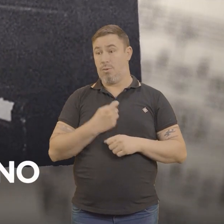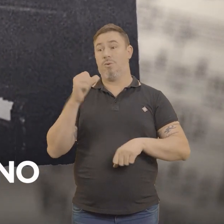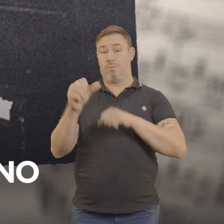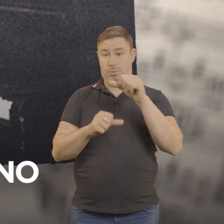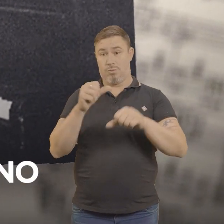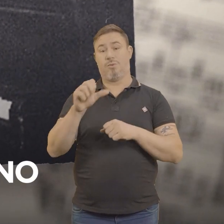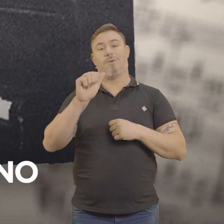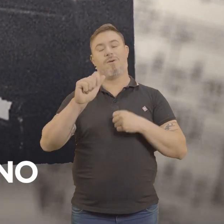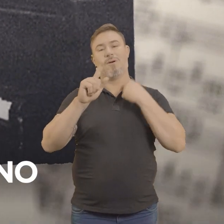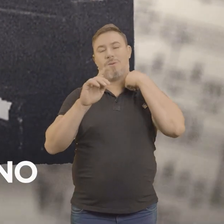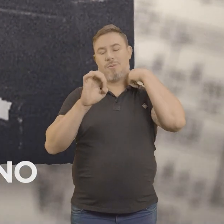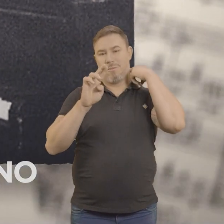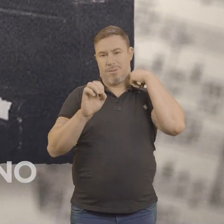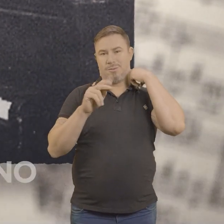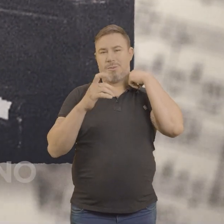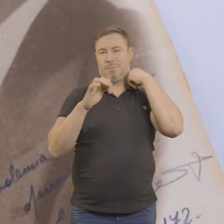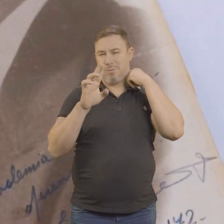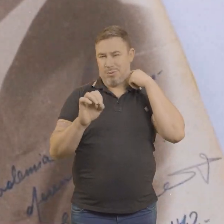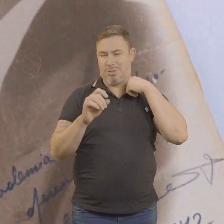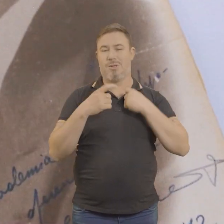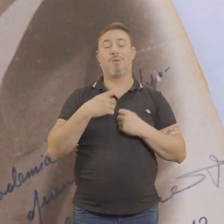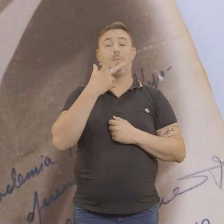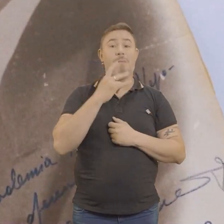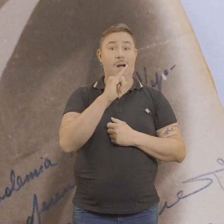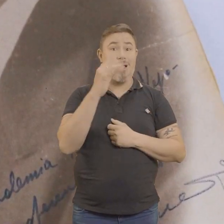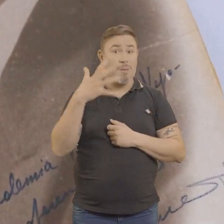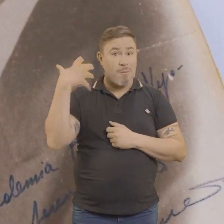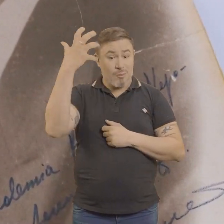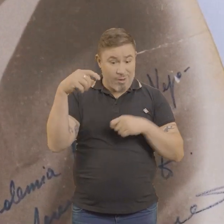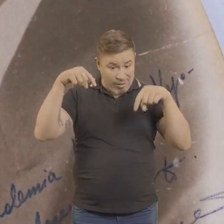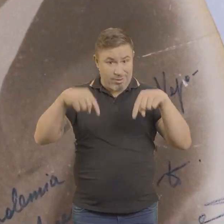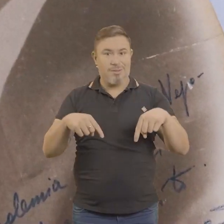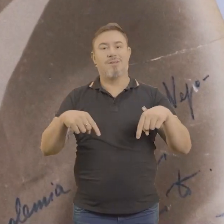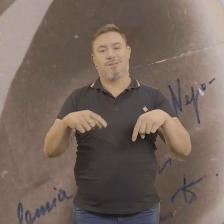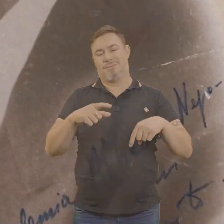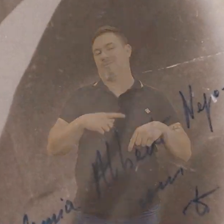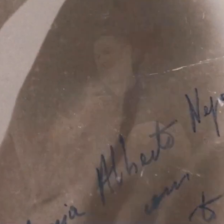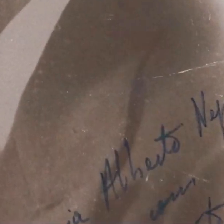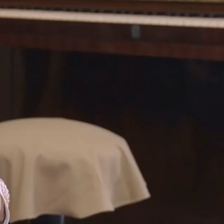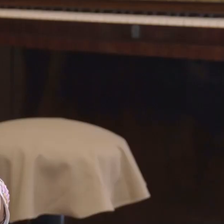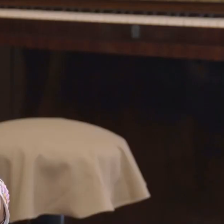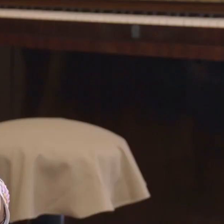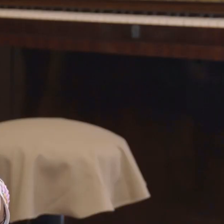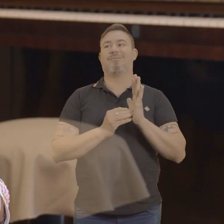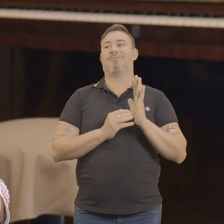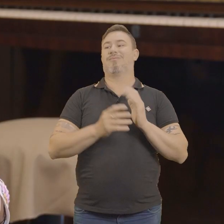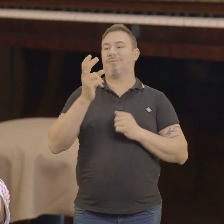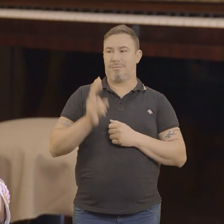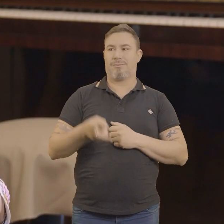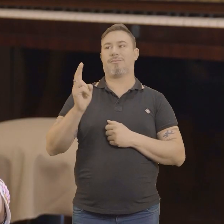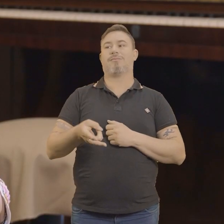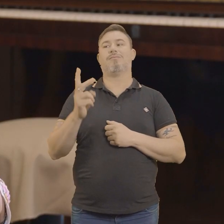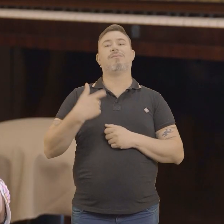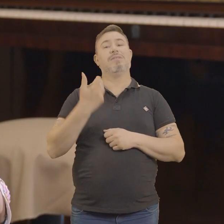é o incentivador da música nacionalista, o pai do nacionalismo musical, né? O Alberto Nepomuceno passou toda a sua vida em defesa dos